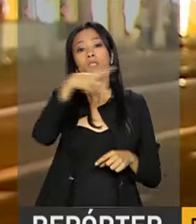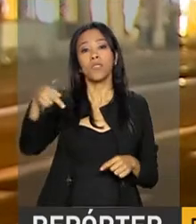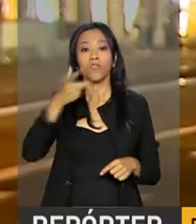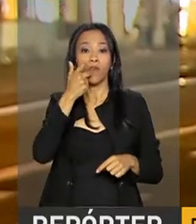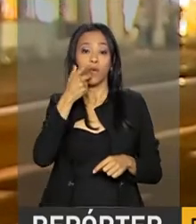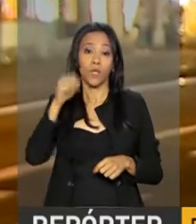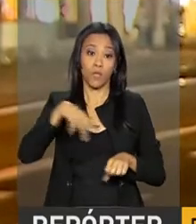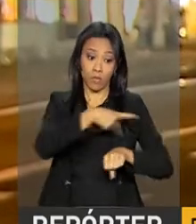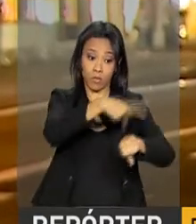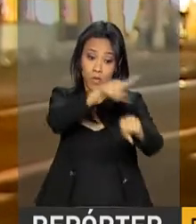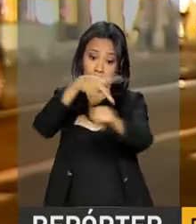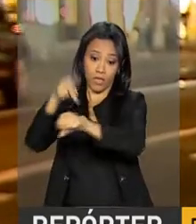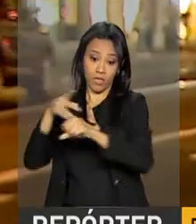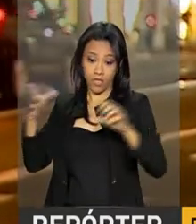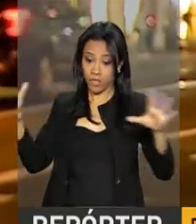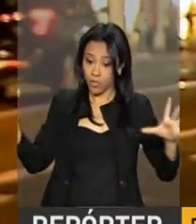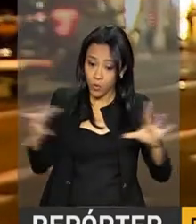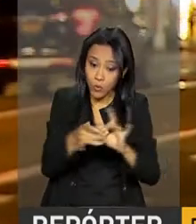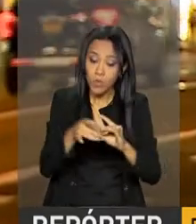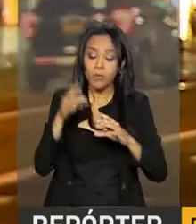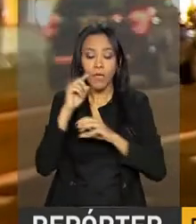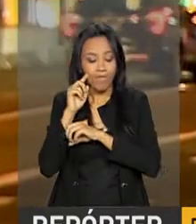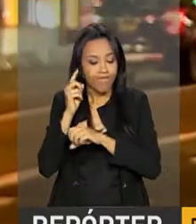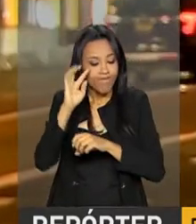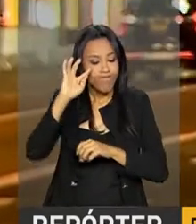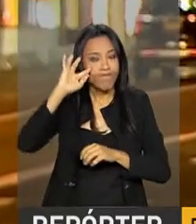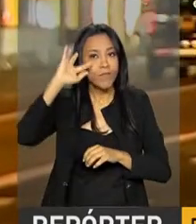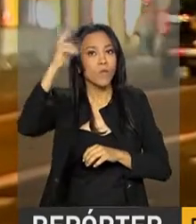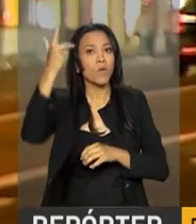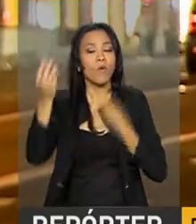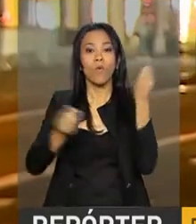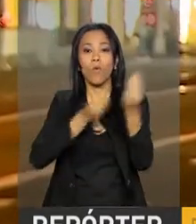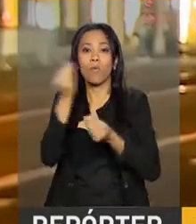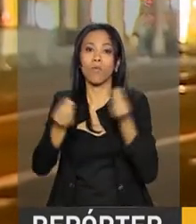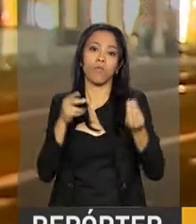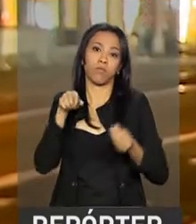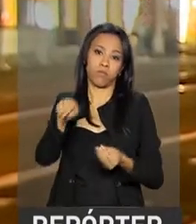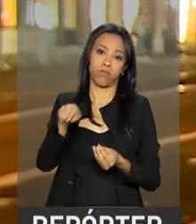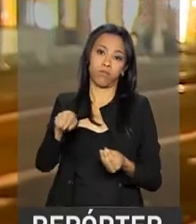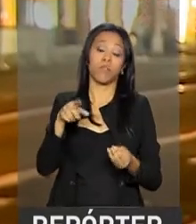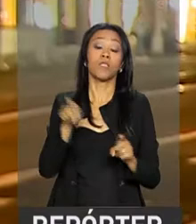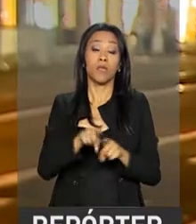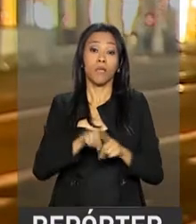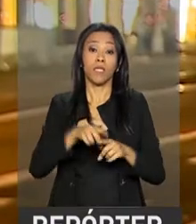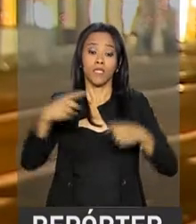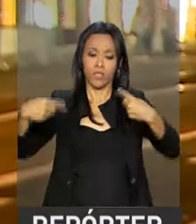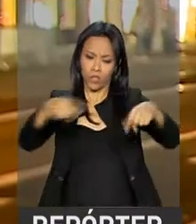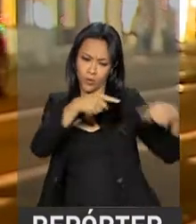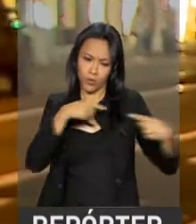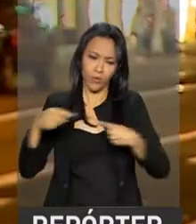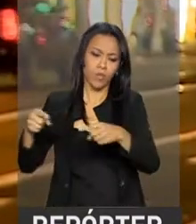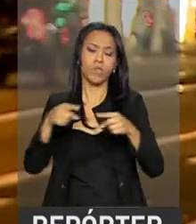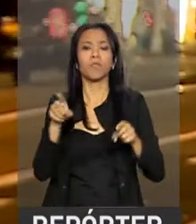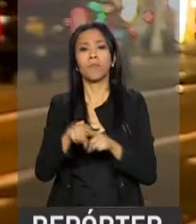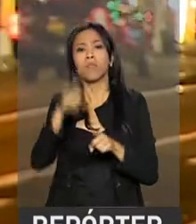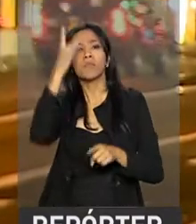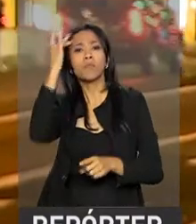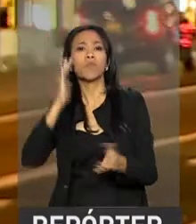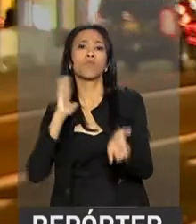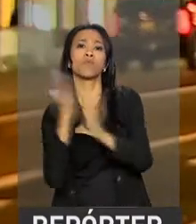da região se unam para encontrar uma solução ele também disse que os líderes discutiram a questão dos refugiados